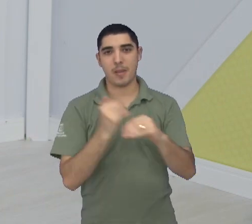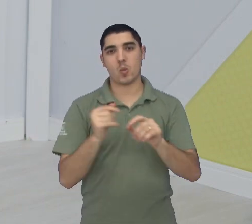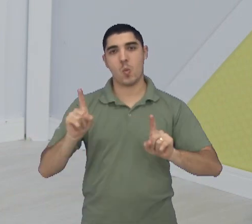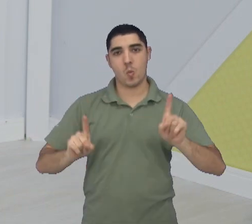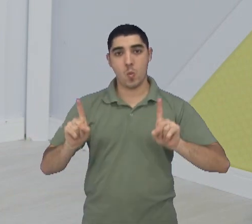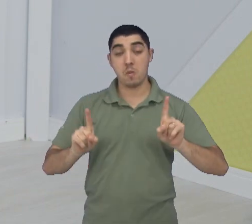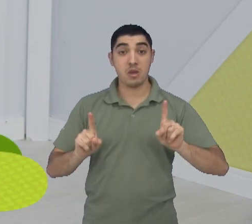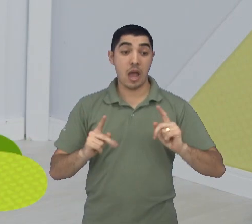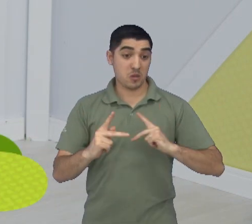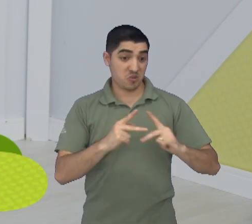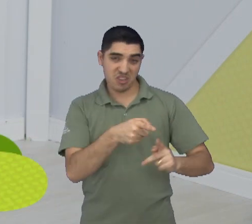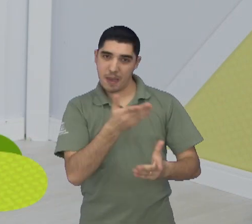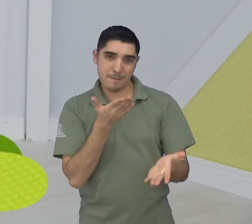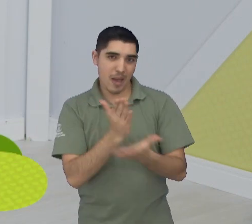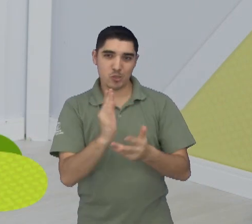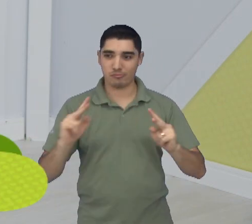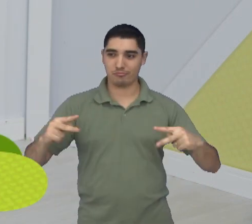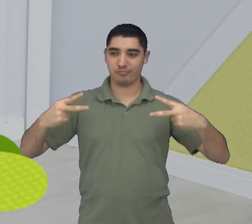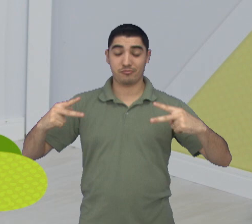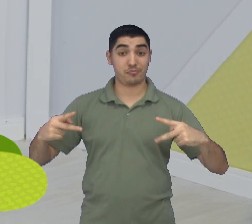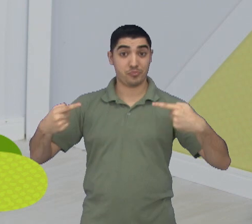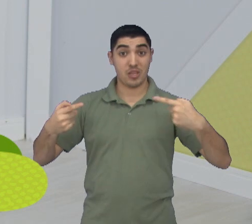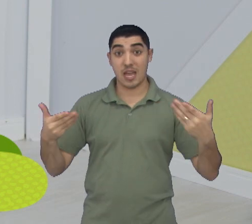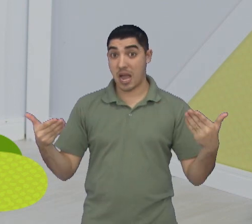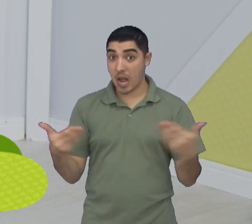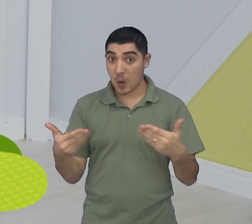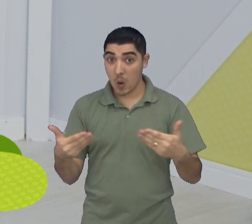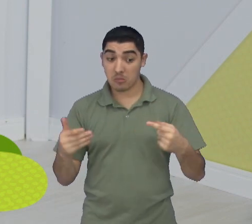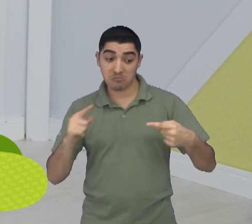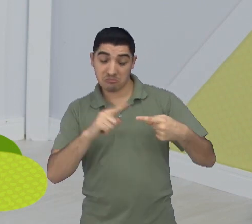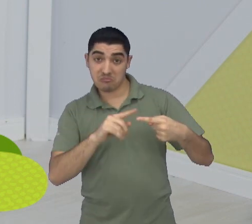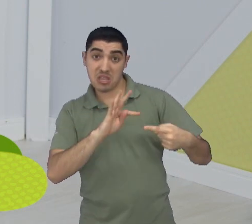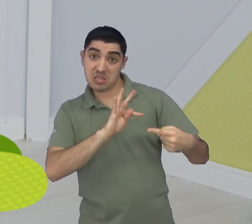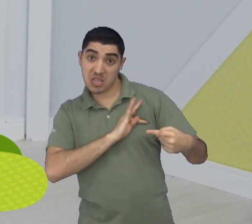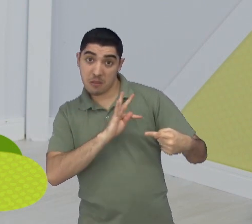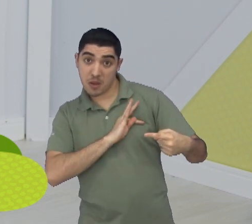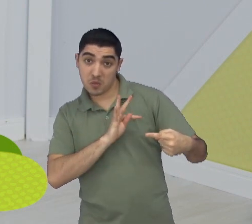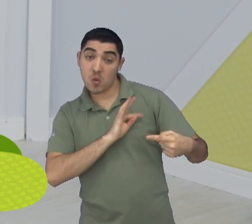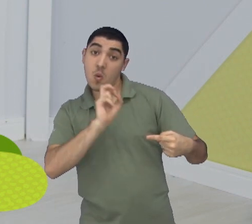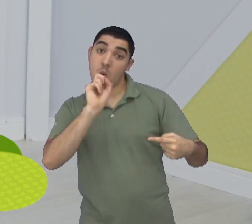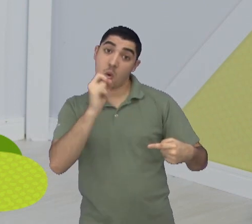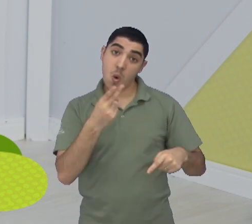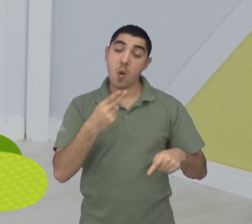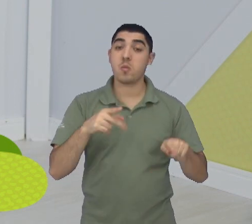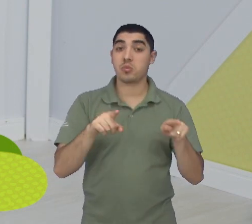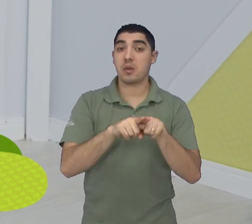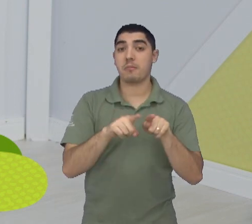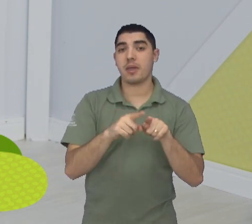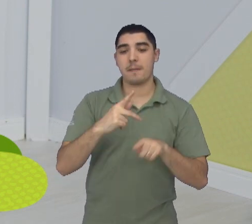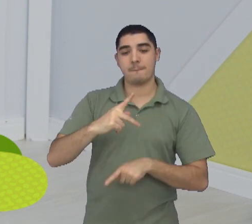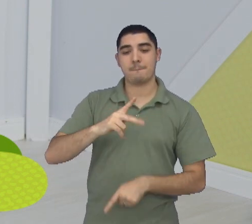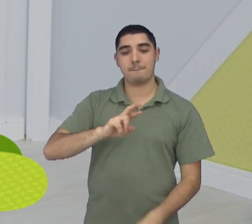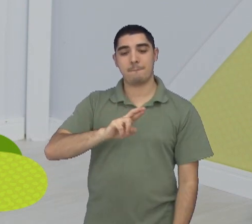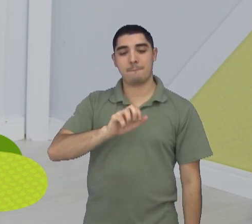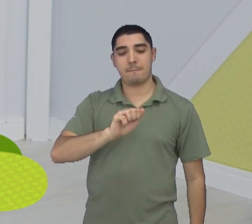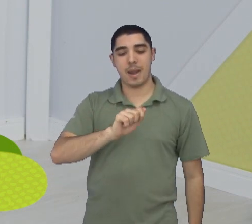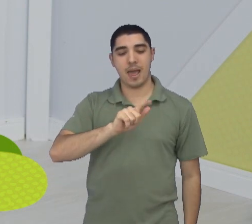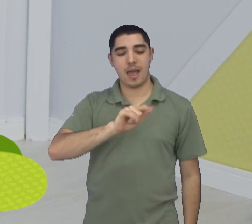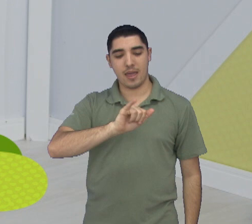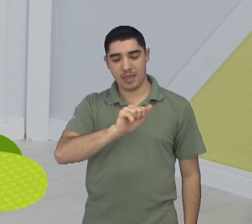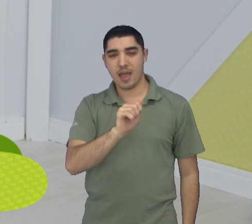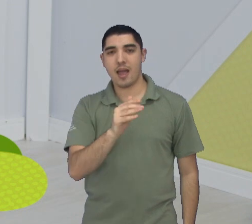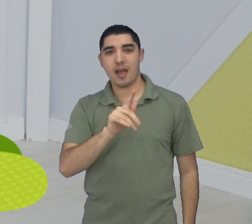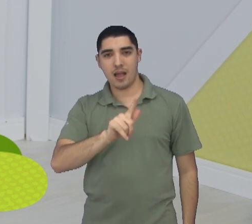porque ganhou o primeiro jogo. E o São José pode enfrentar Taboão da Serra ou Praia Grande. Essas duas equipes ainda vão fazer um jogo hoje